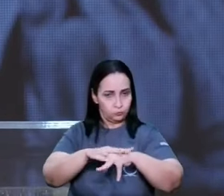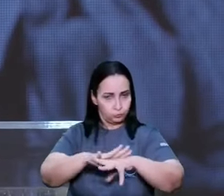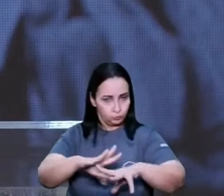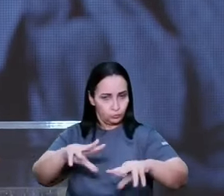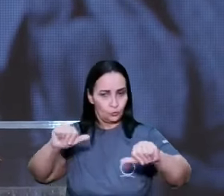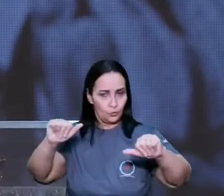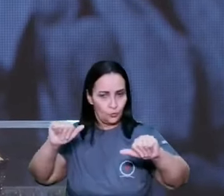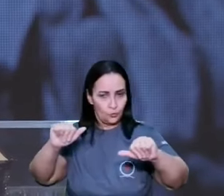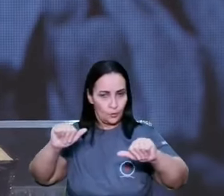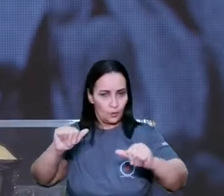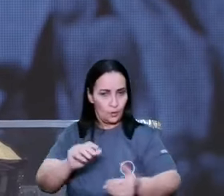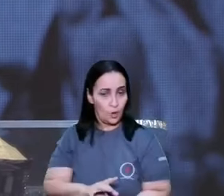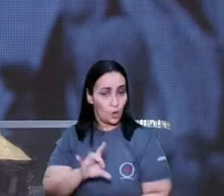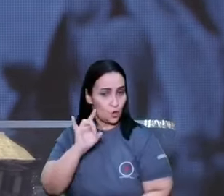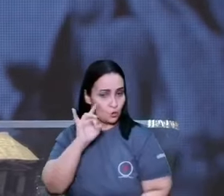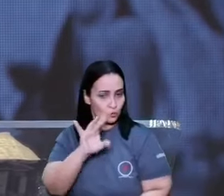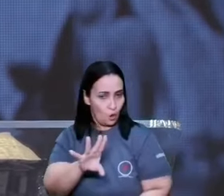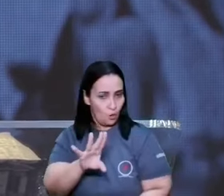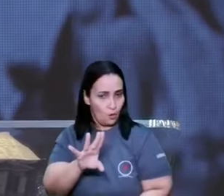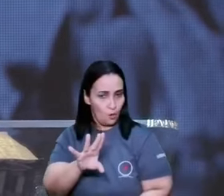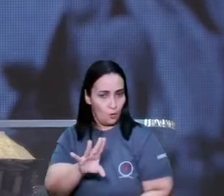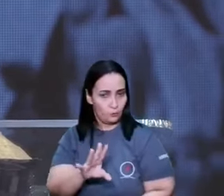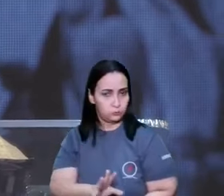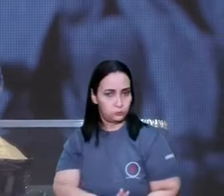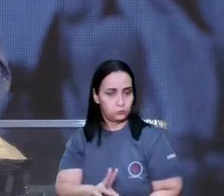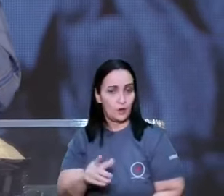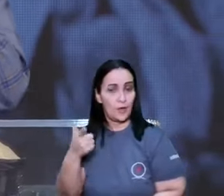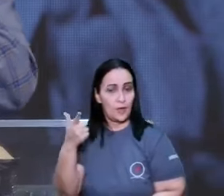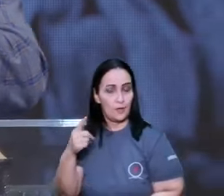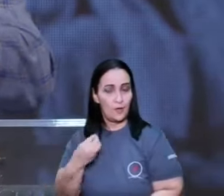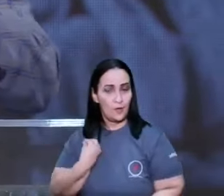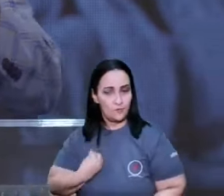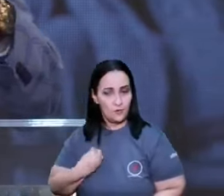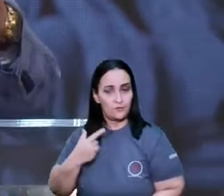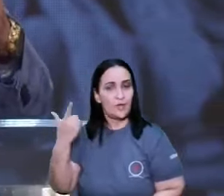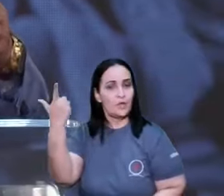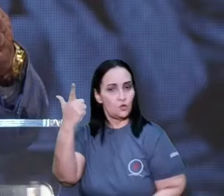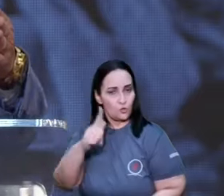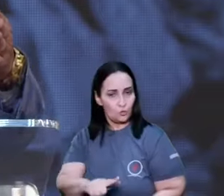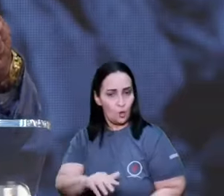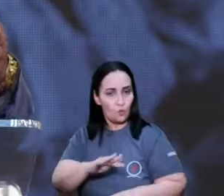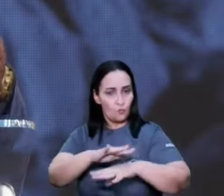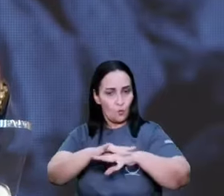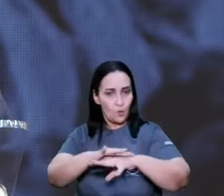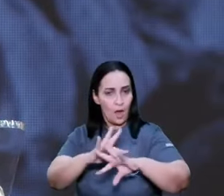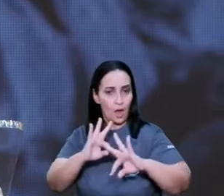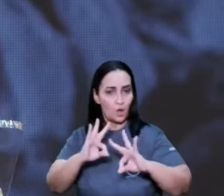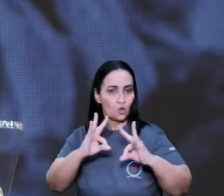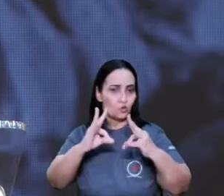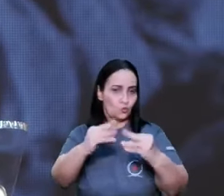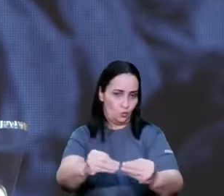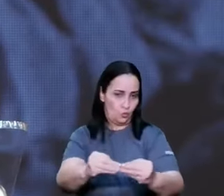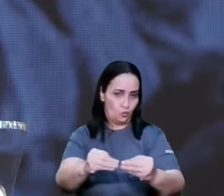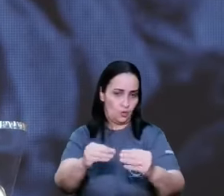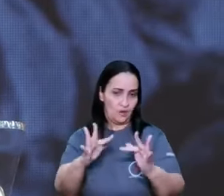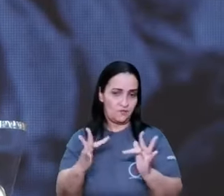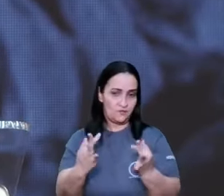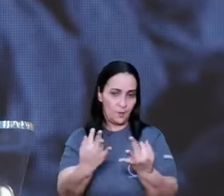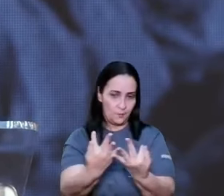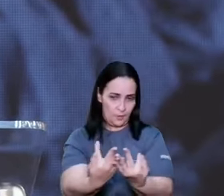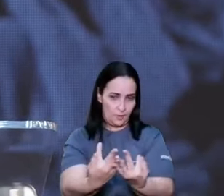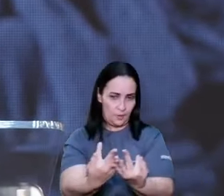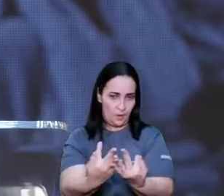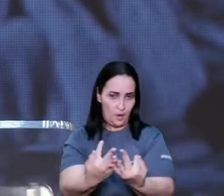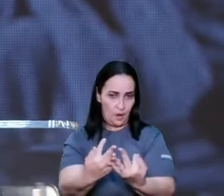somente no ato de ressuscitar Lázaro mas curar toda a família não só no aspecto